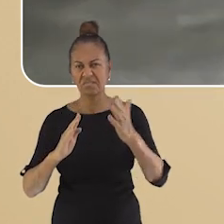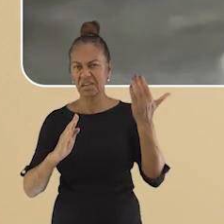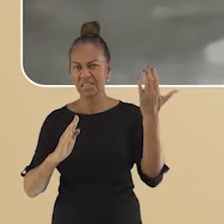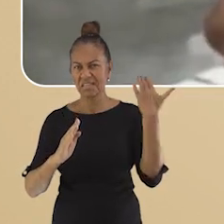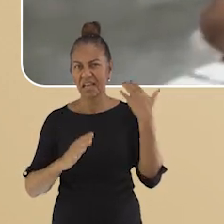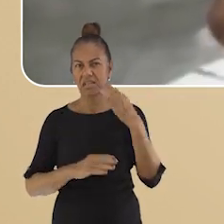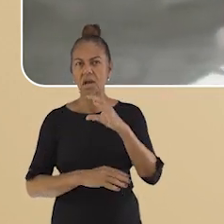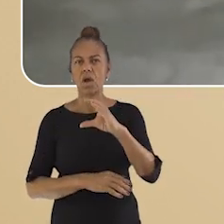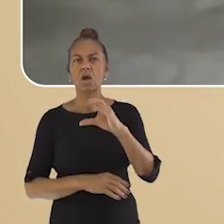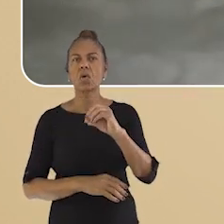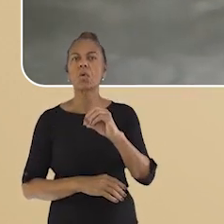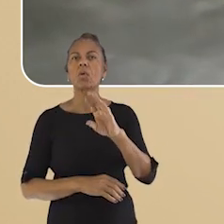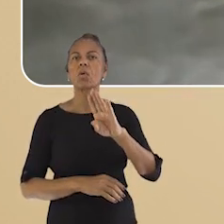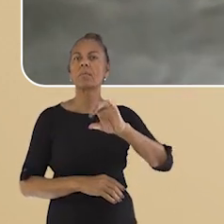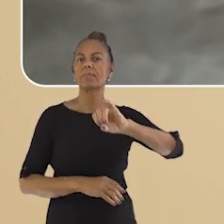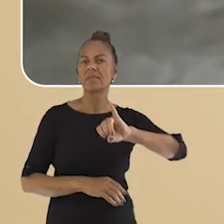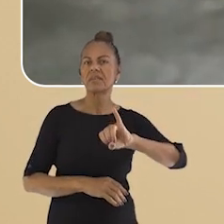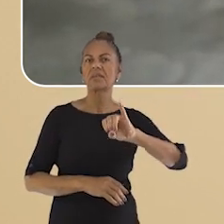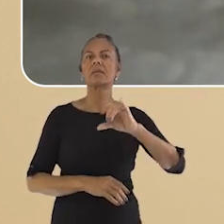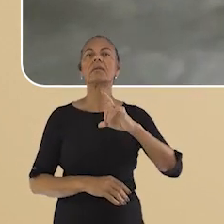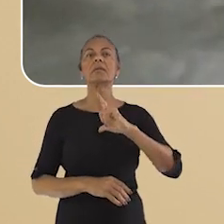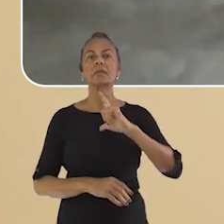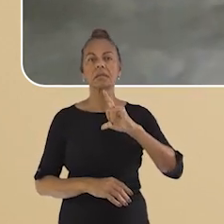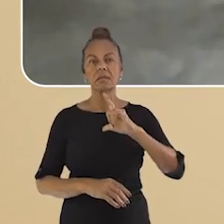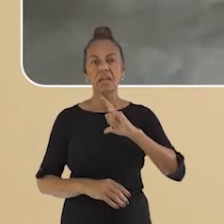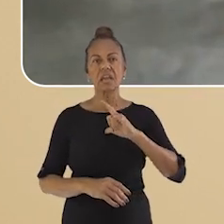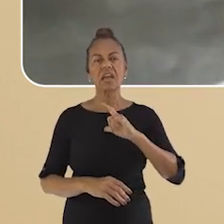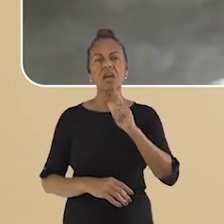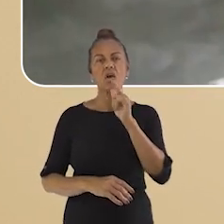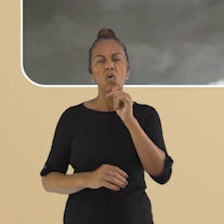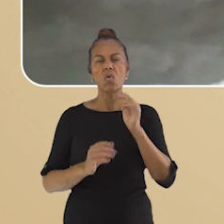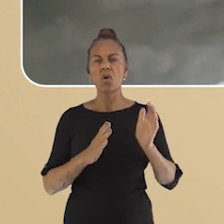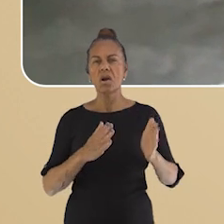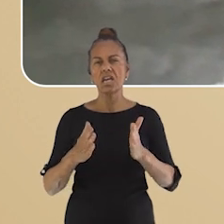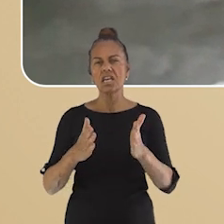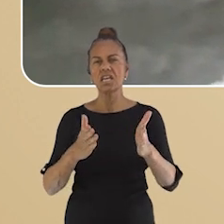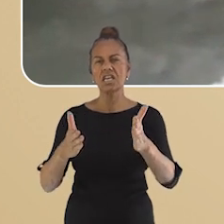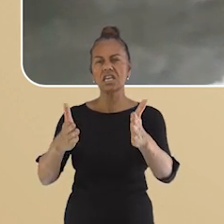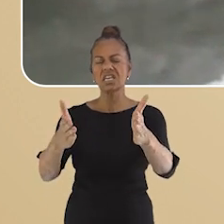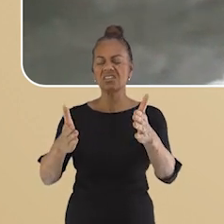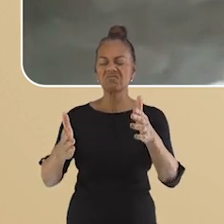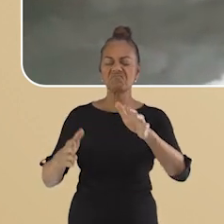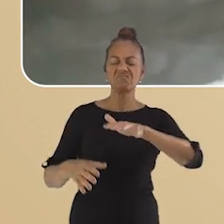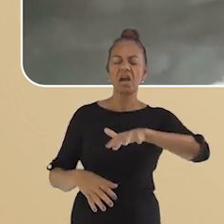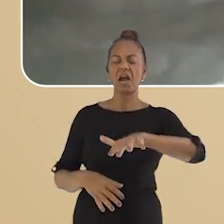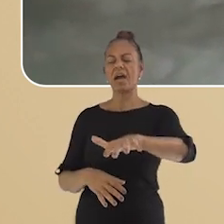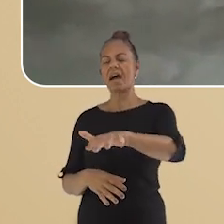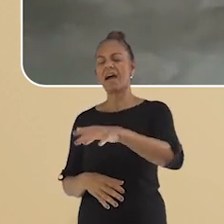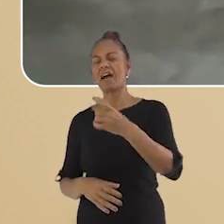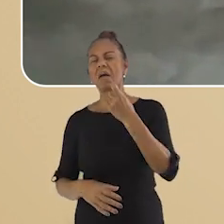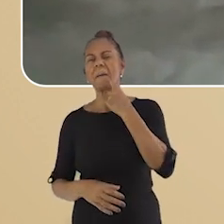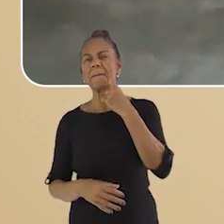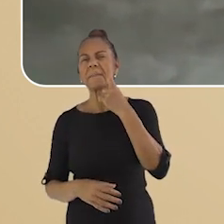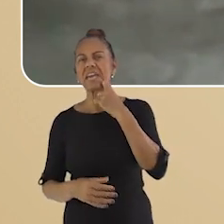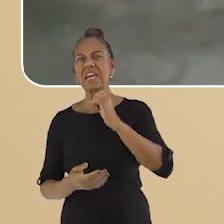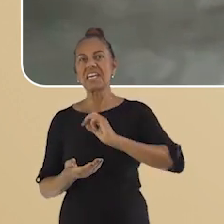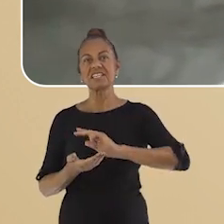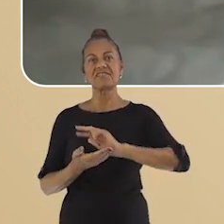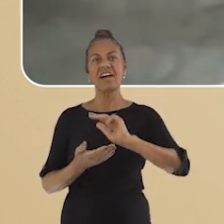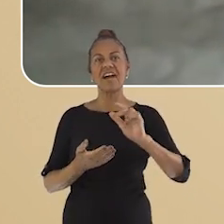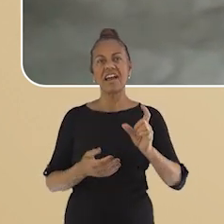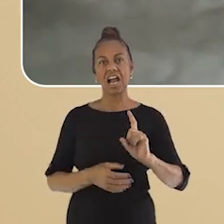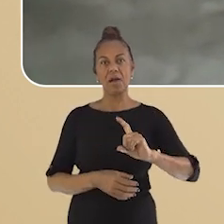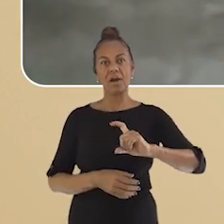tinha um rio. Mas o rio tinha muito peixe, pitu, Cada camarão